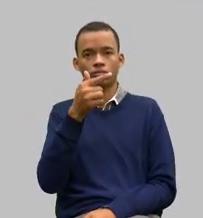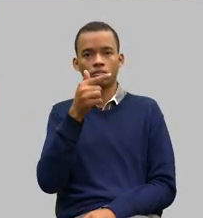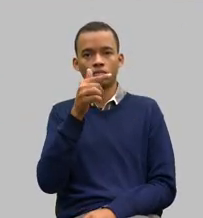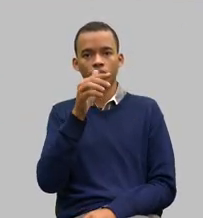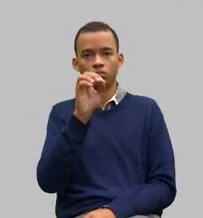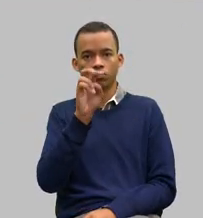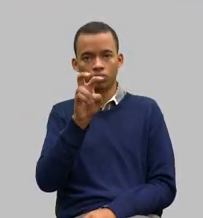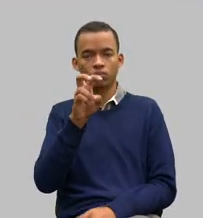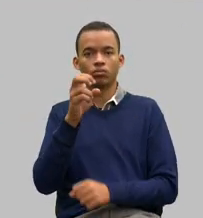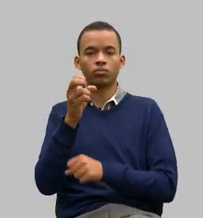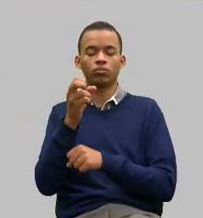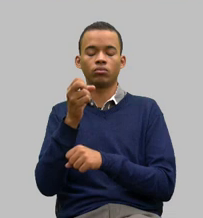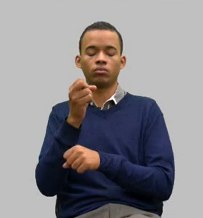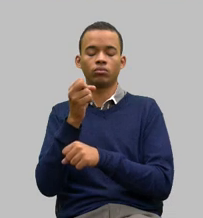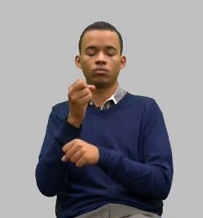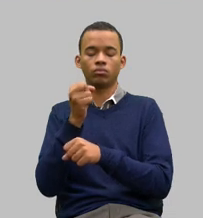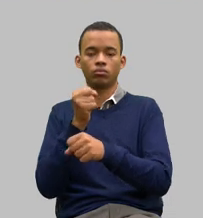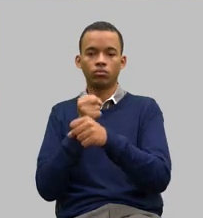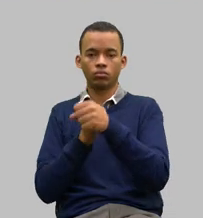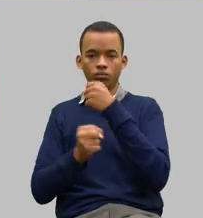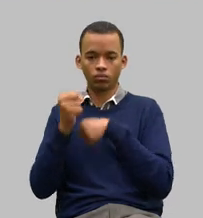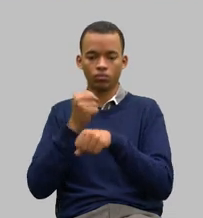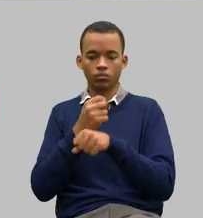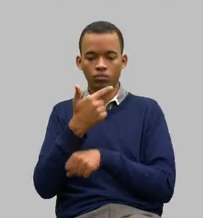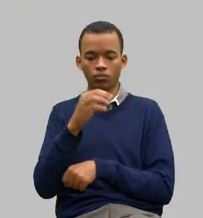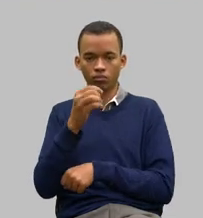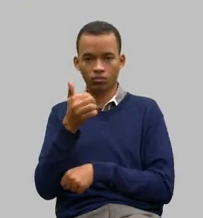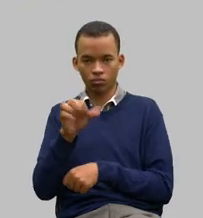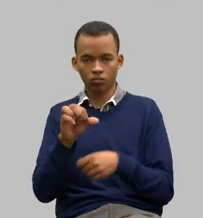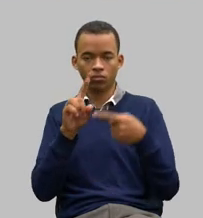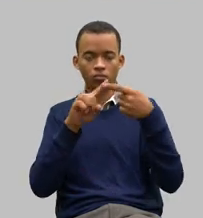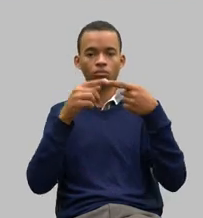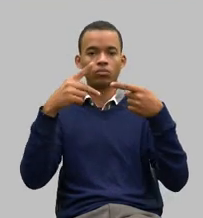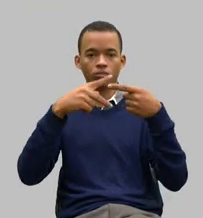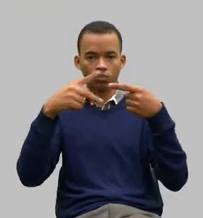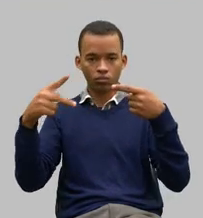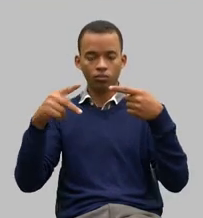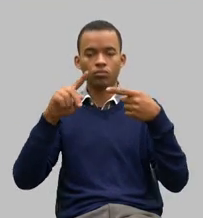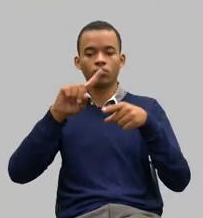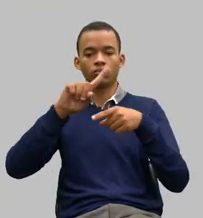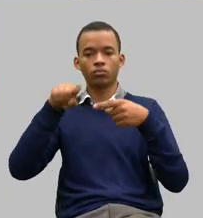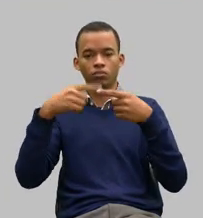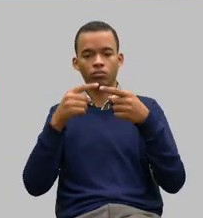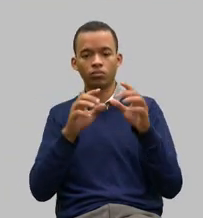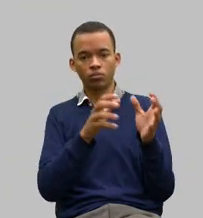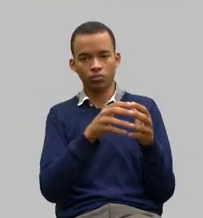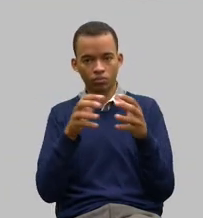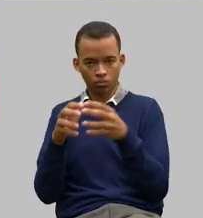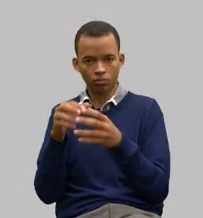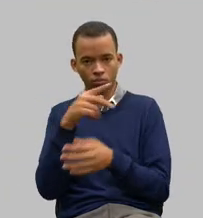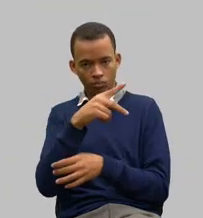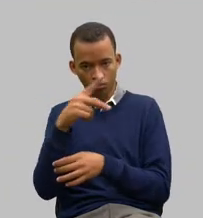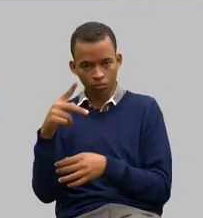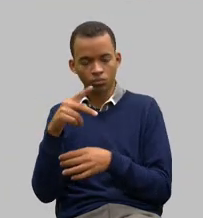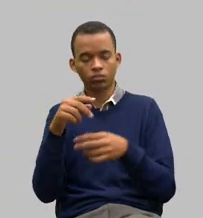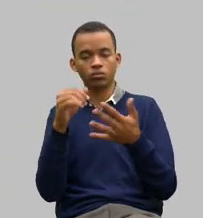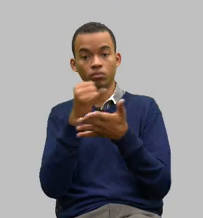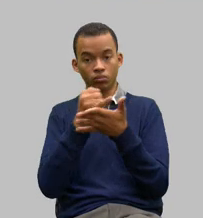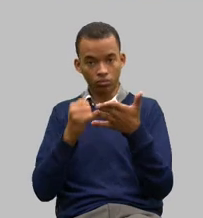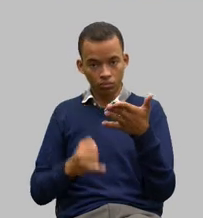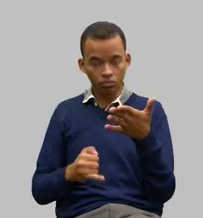ordem na seguinte ordem primeiro presidente da reunião segundo presidentes das comissões participantes por ordem de